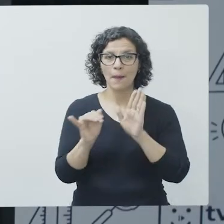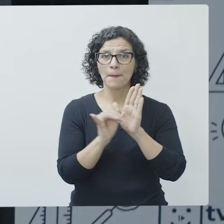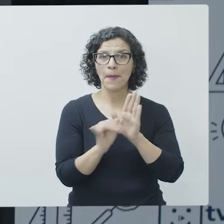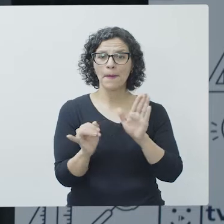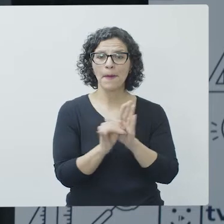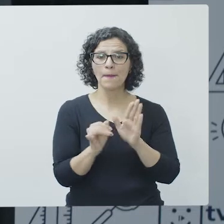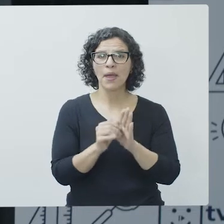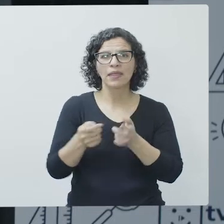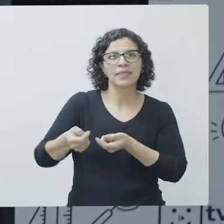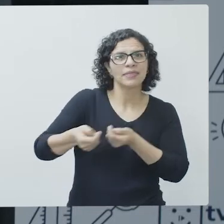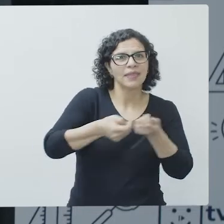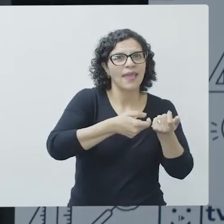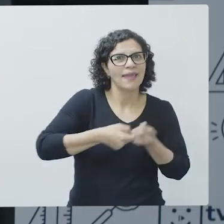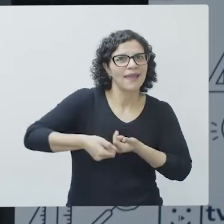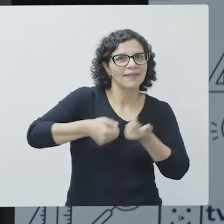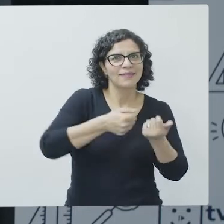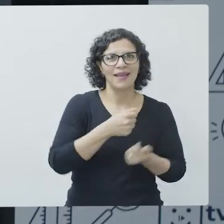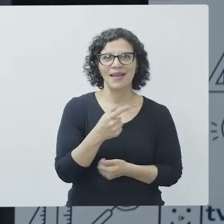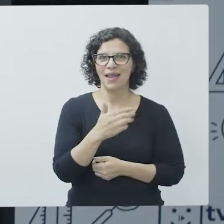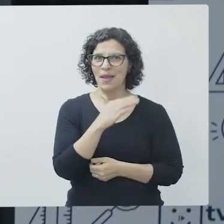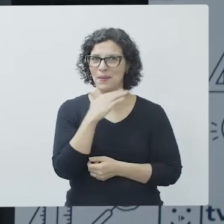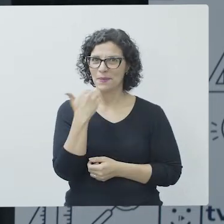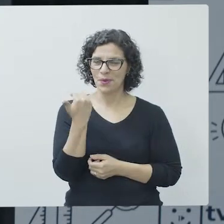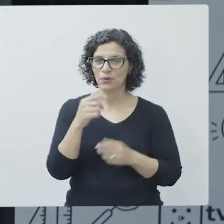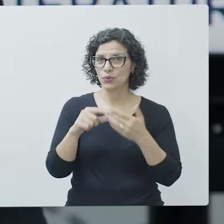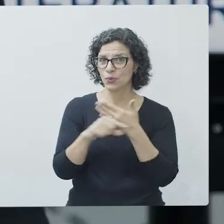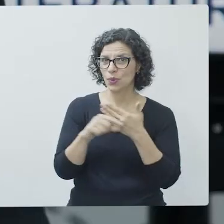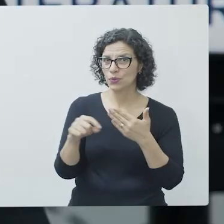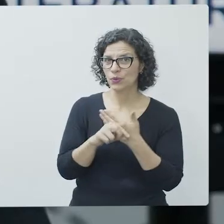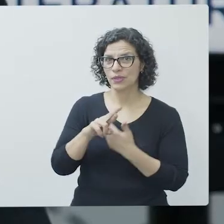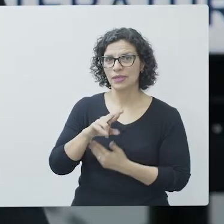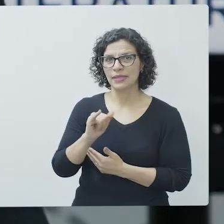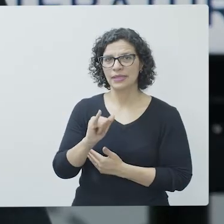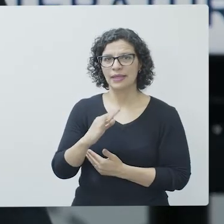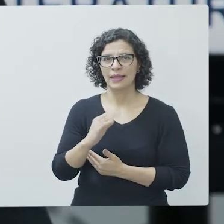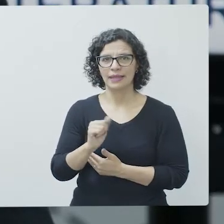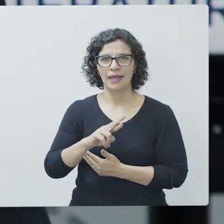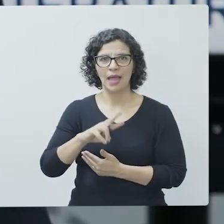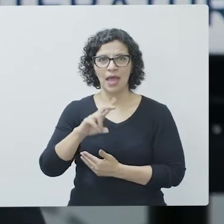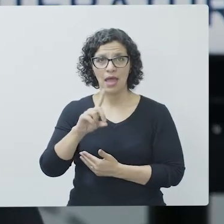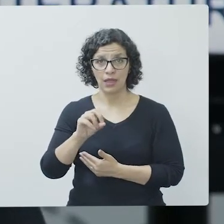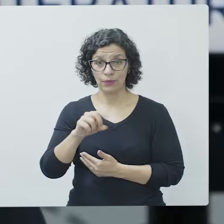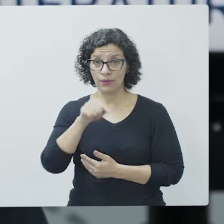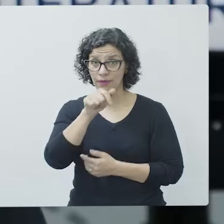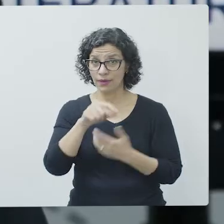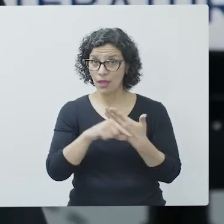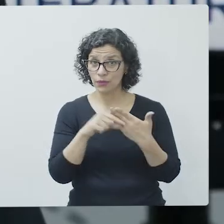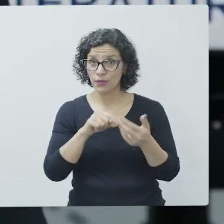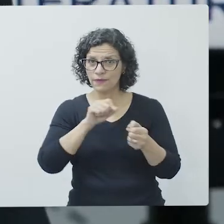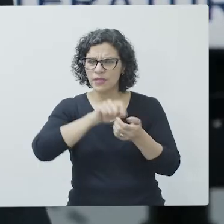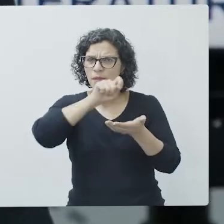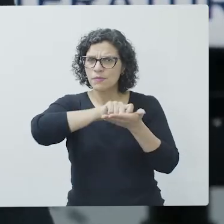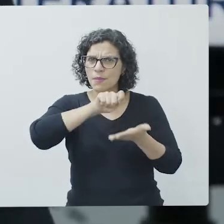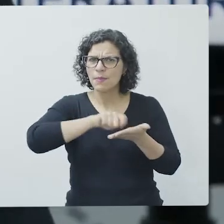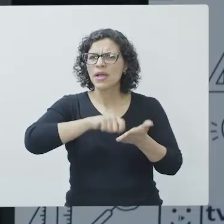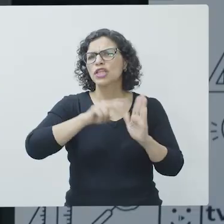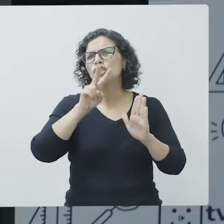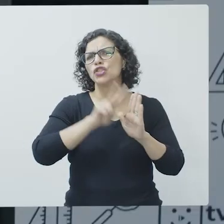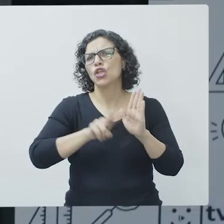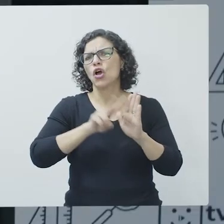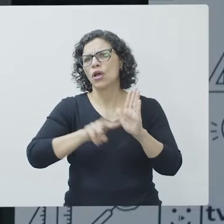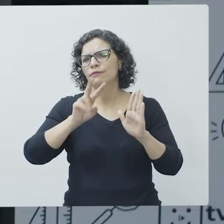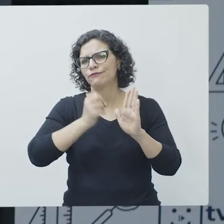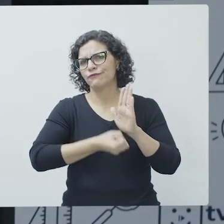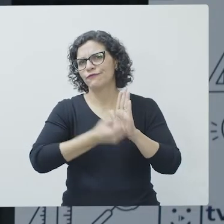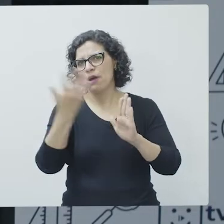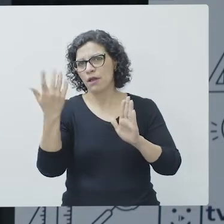de Enganar a Morte, do nosso autor, Ricardo Azevedo. Neste livro aqui tem vários contos,